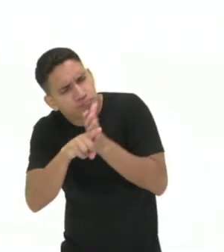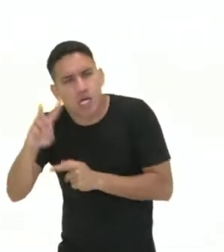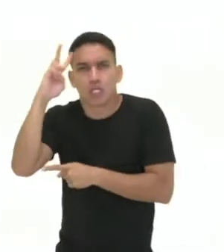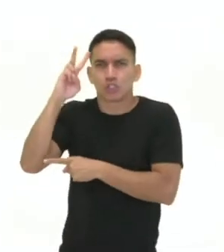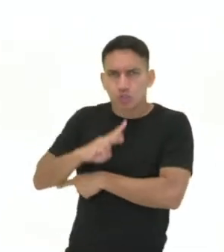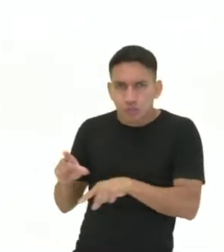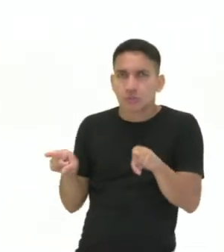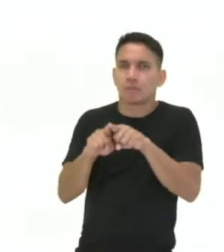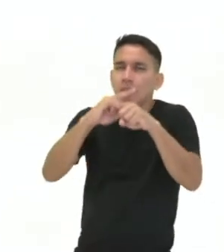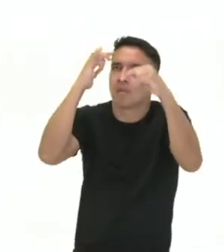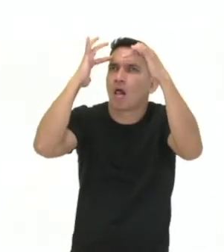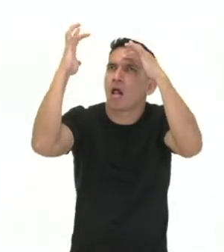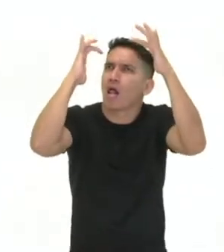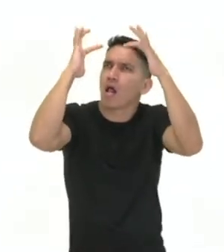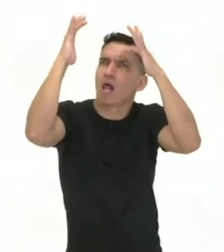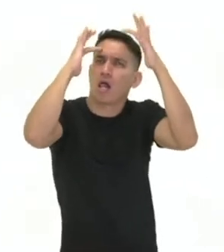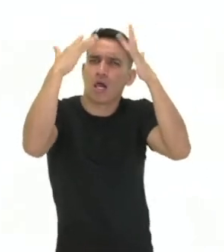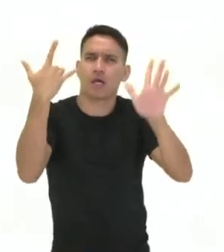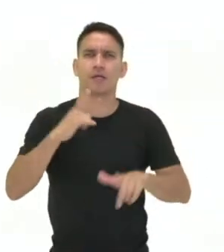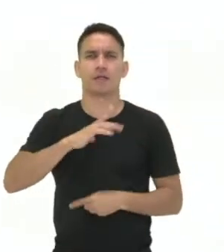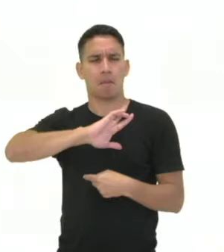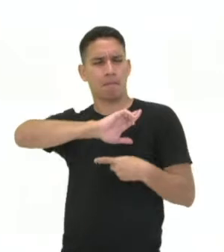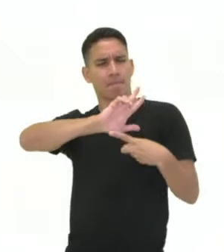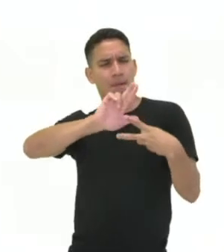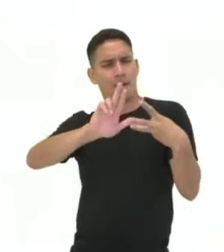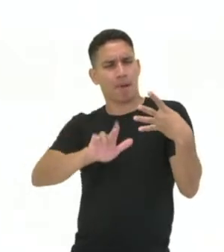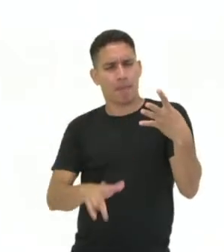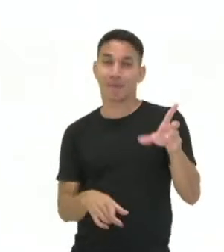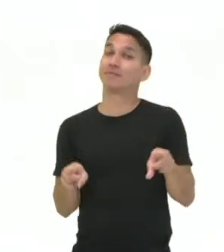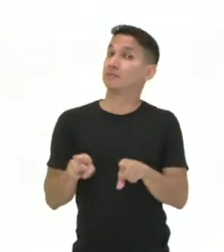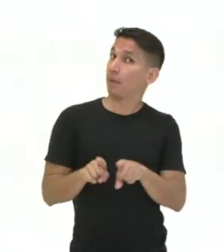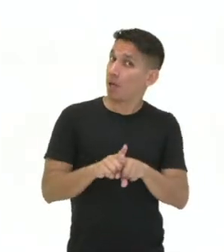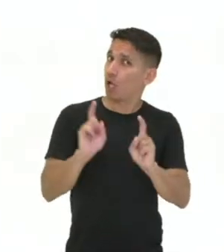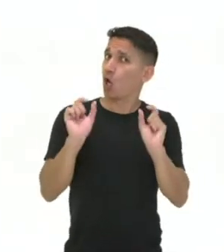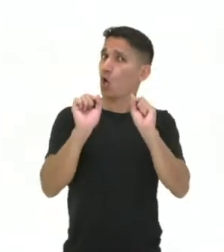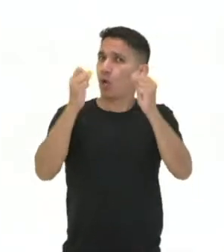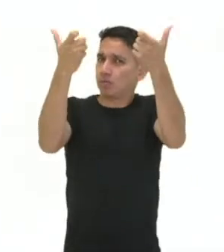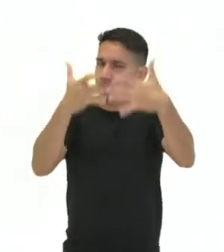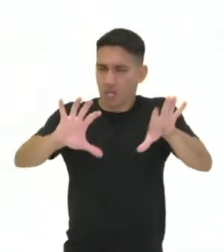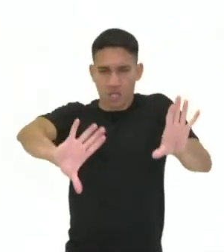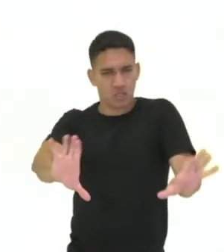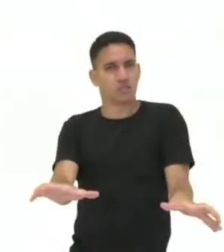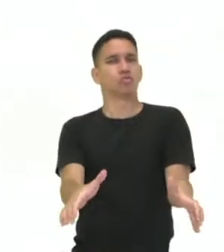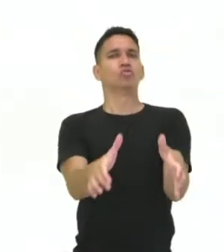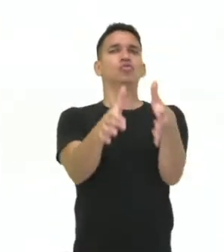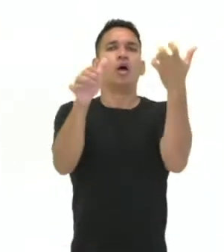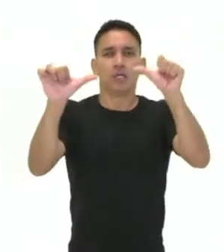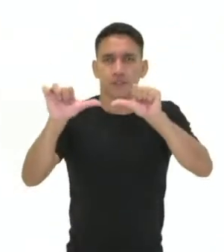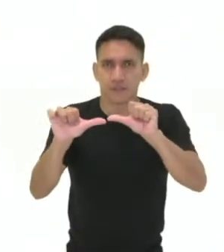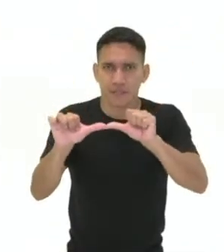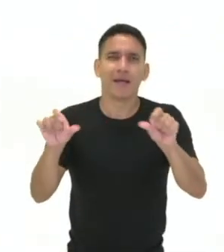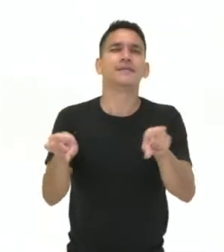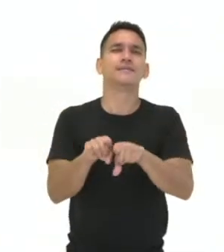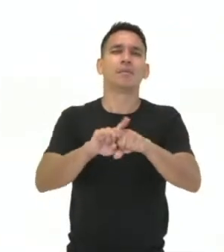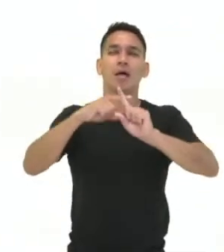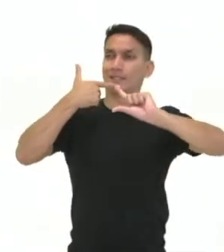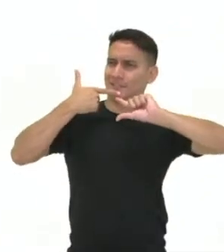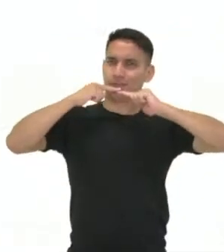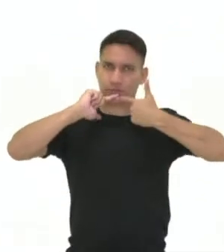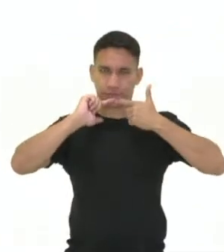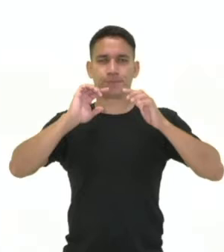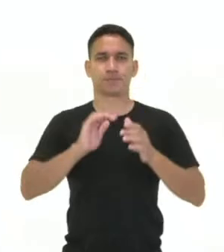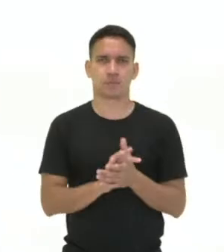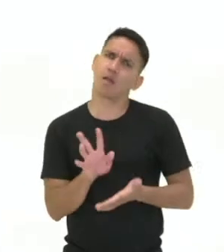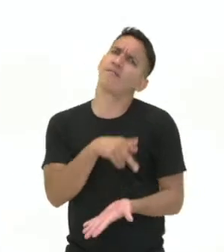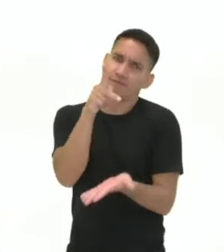a reflexão filosófica, para não falar dos cânones estéticos e da tragédia. E isso é